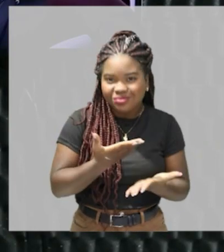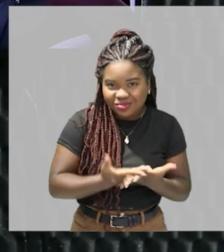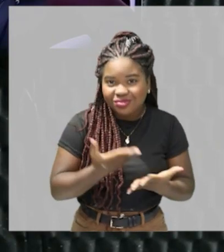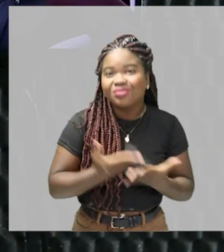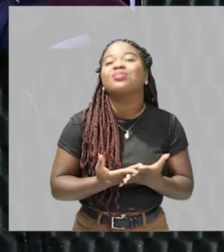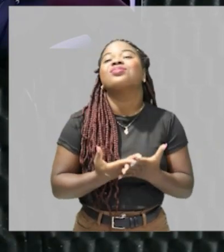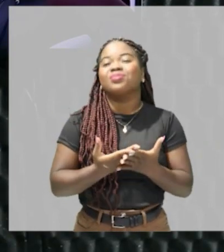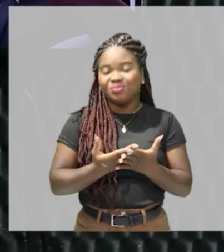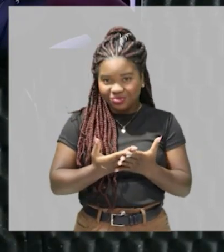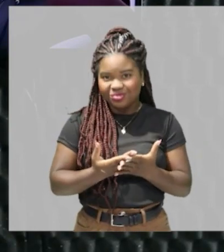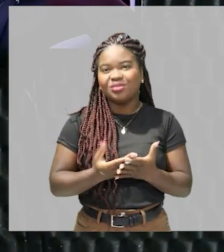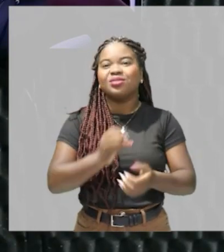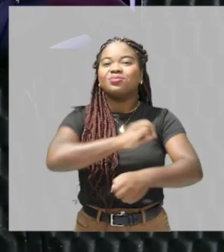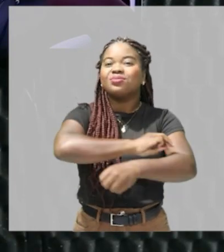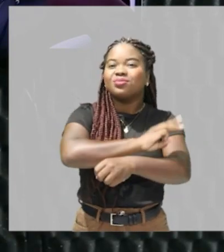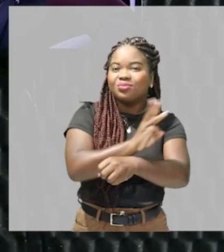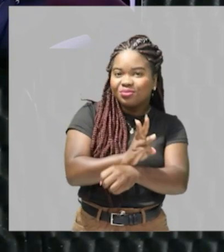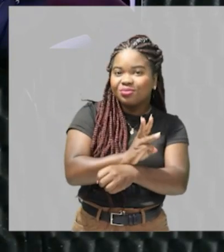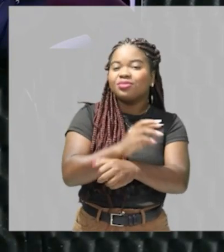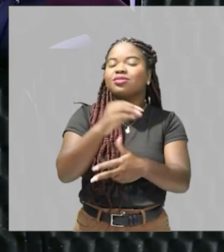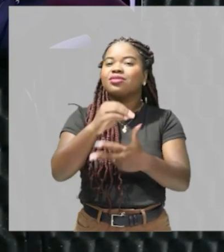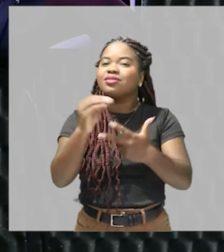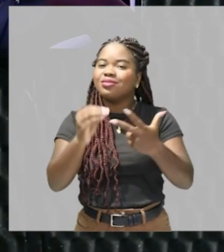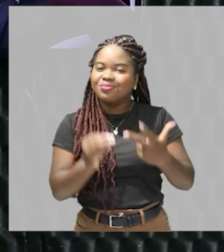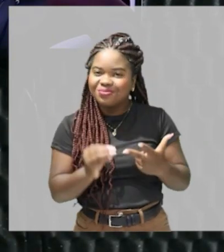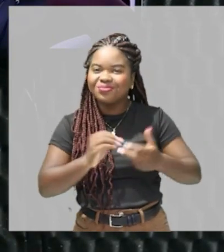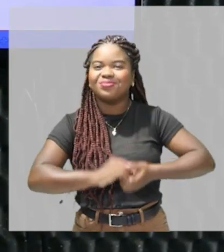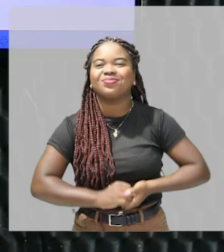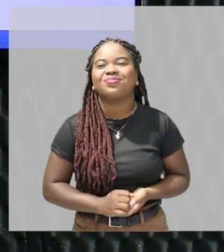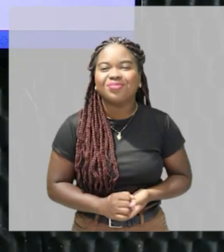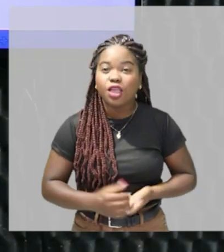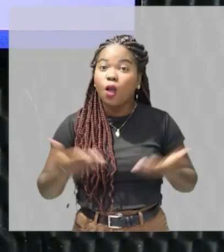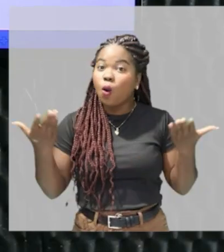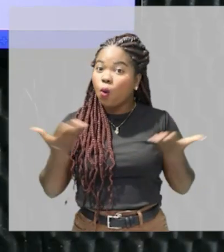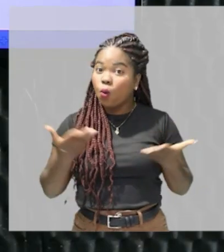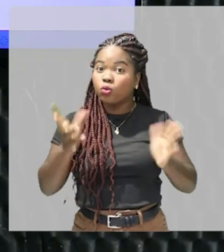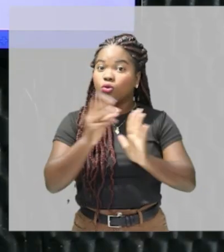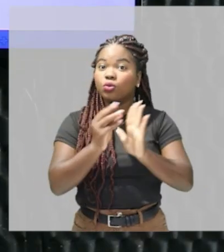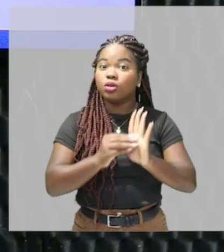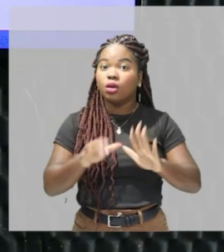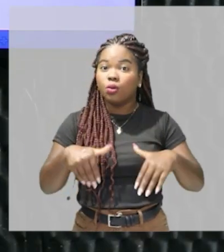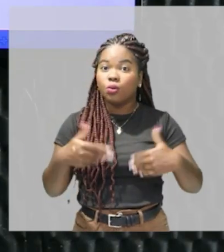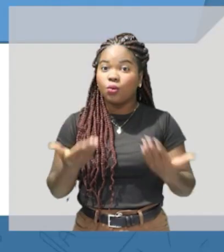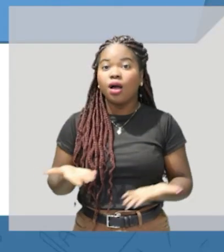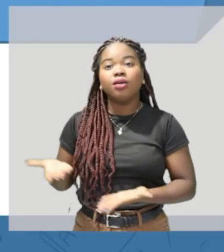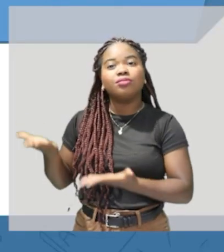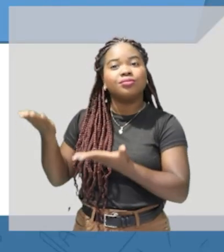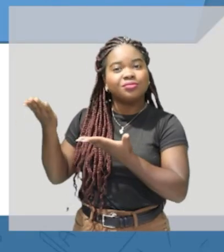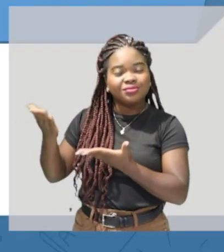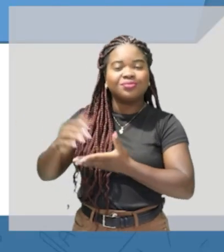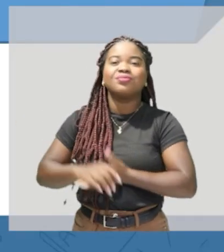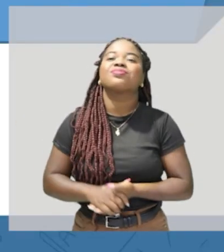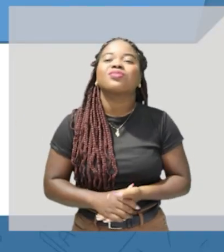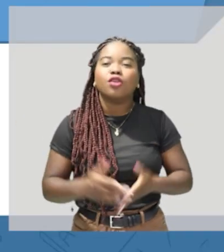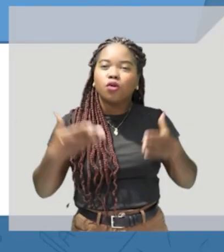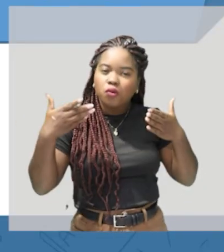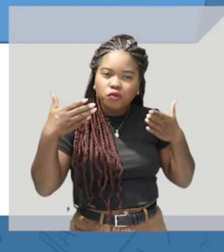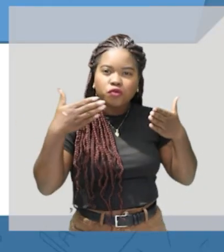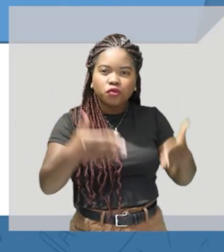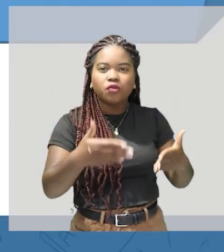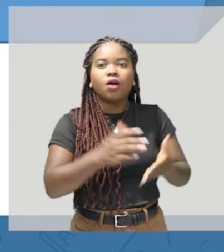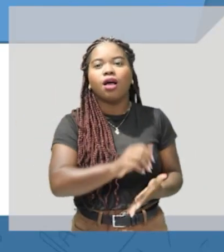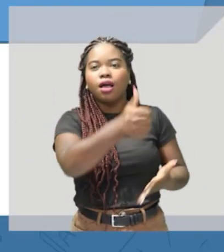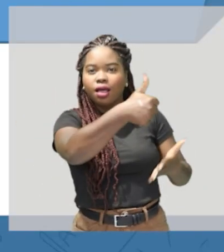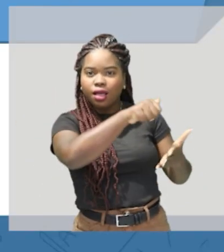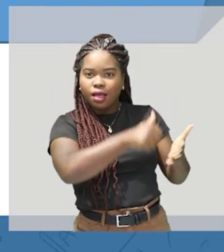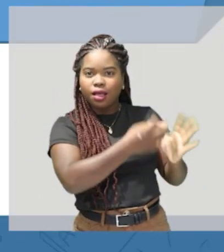curso preparatório Paz do EMA e Enem. Pessoal, nós vamos dar sequência nas nossas aulas com foco na interpretação